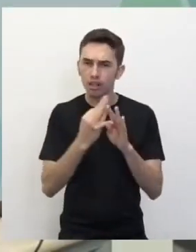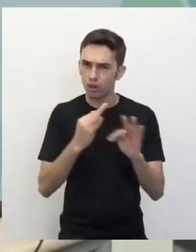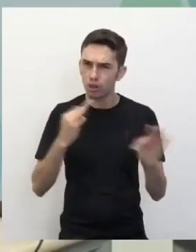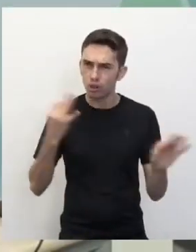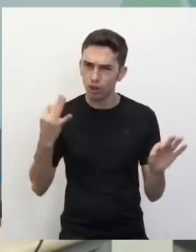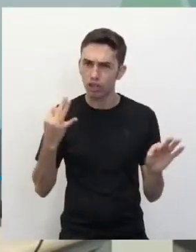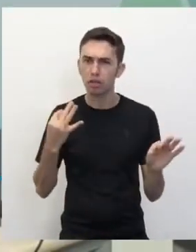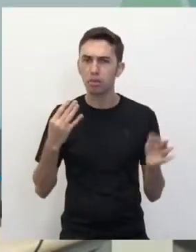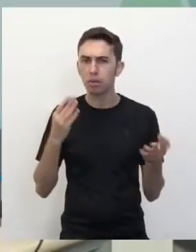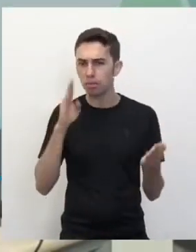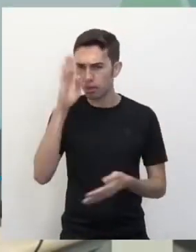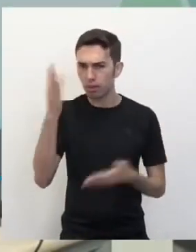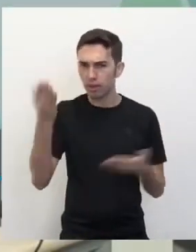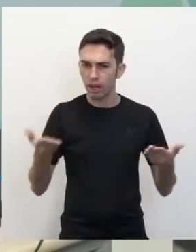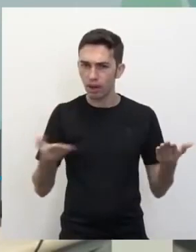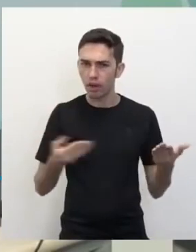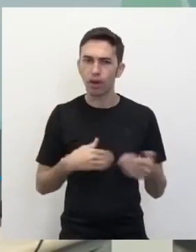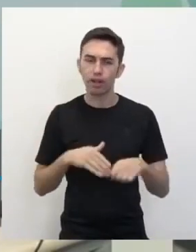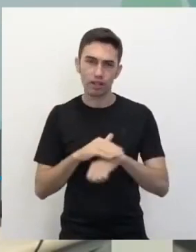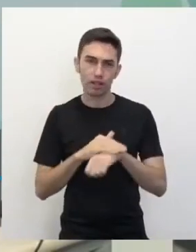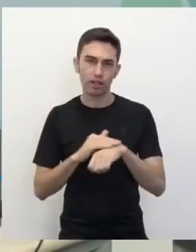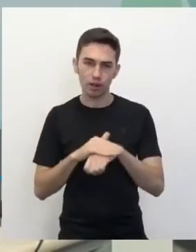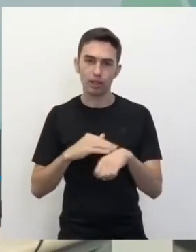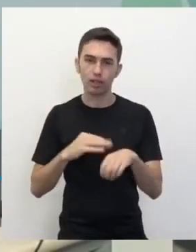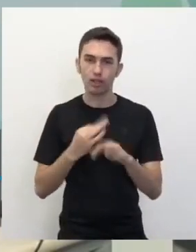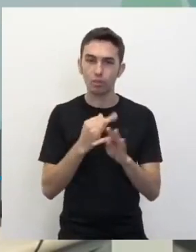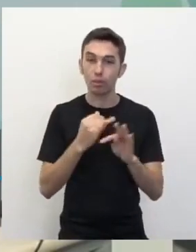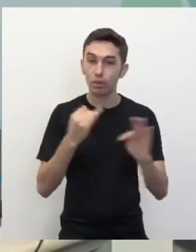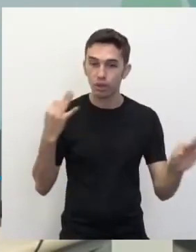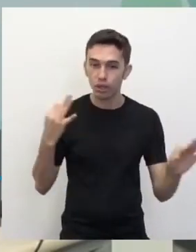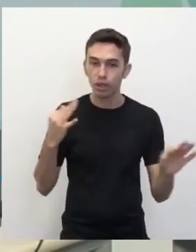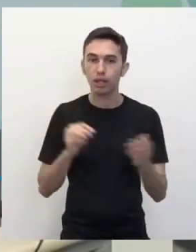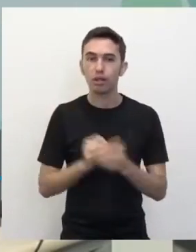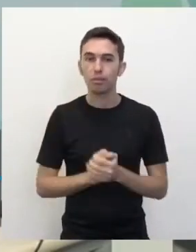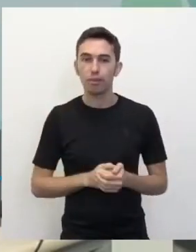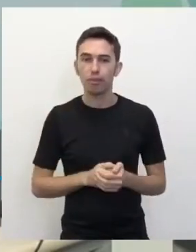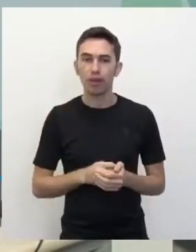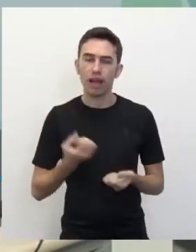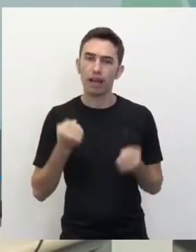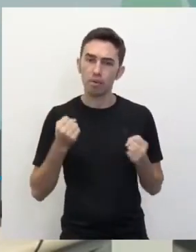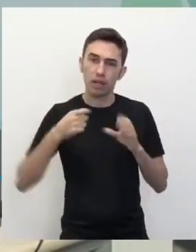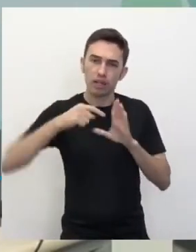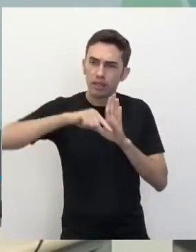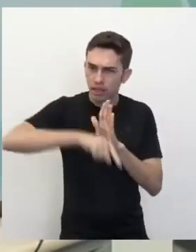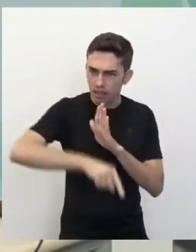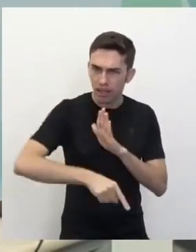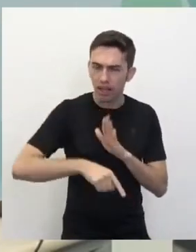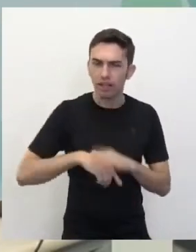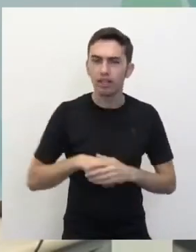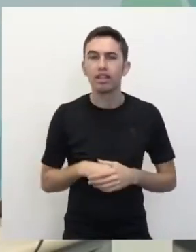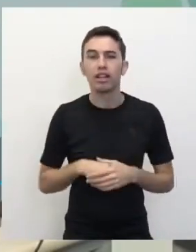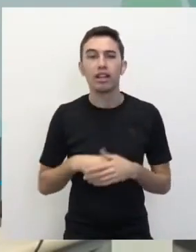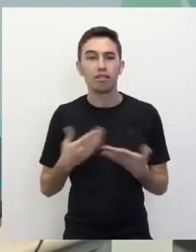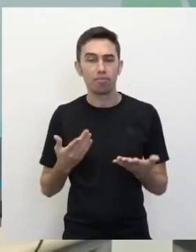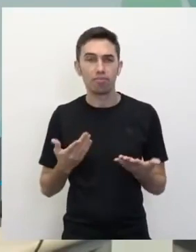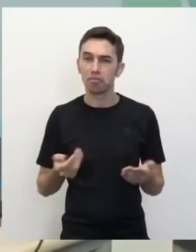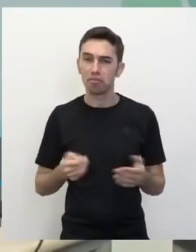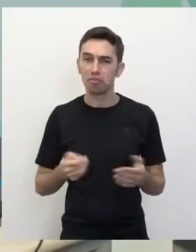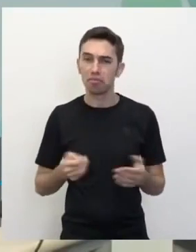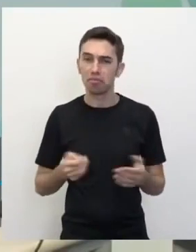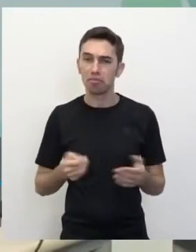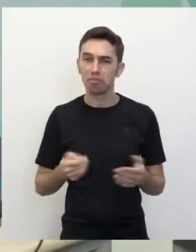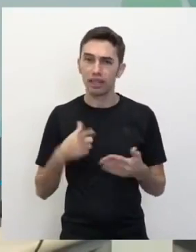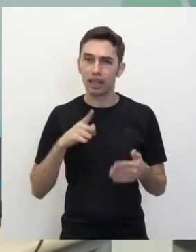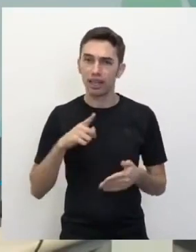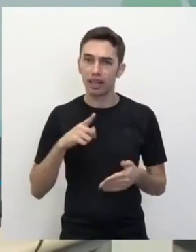olhando, principalmente agora, vamos falar sobre o timbre e estamos vendo a intensidade dele, literalmente tem